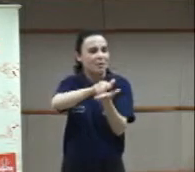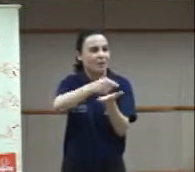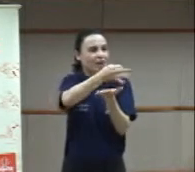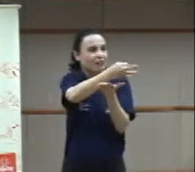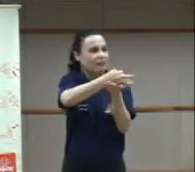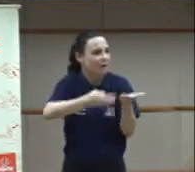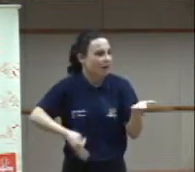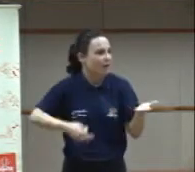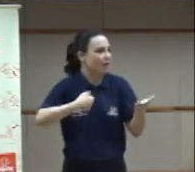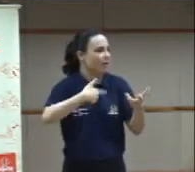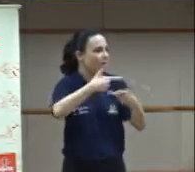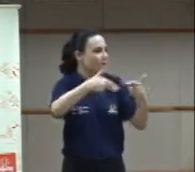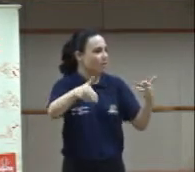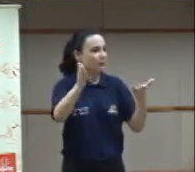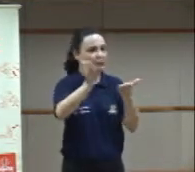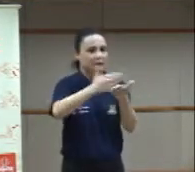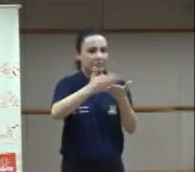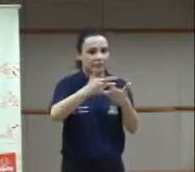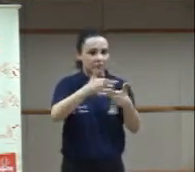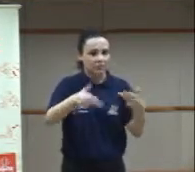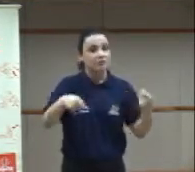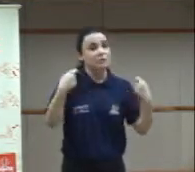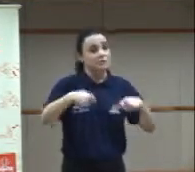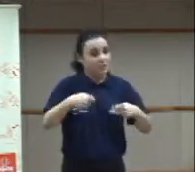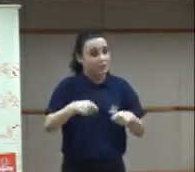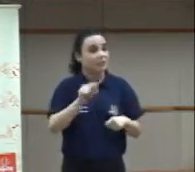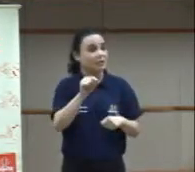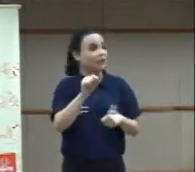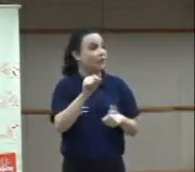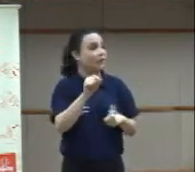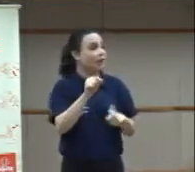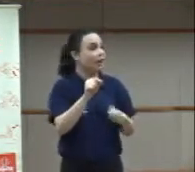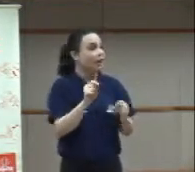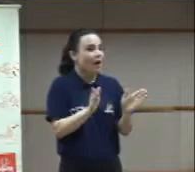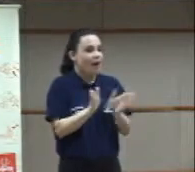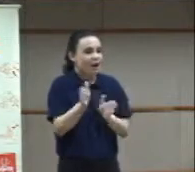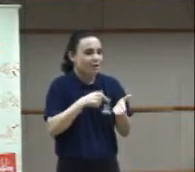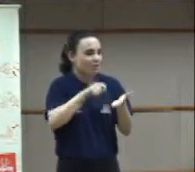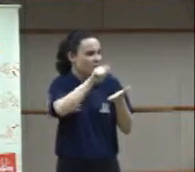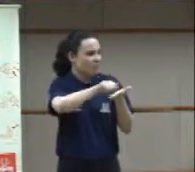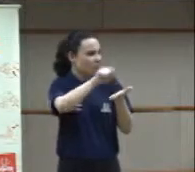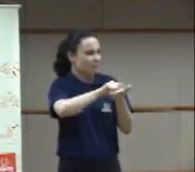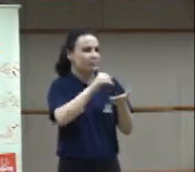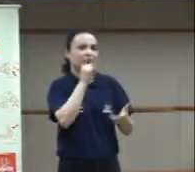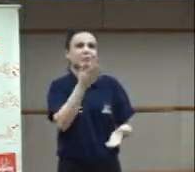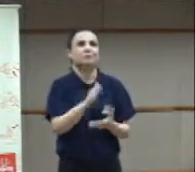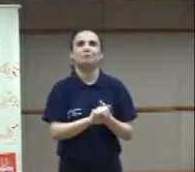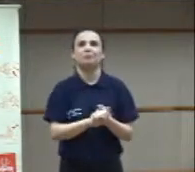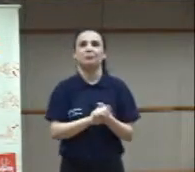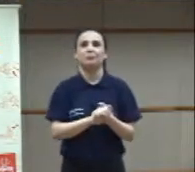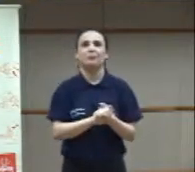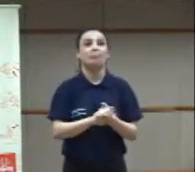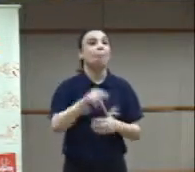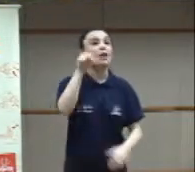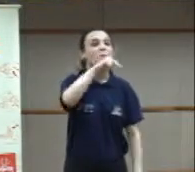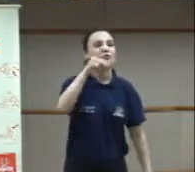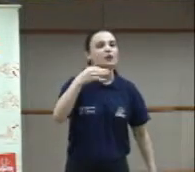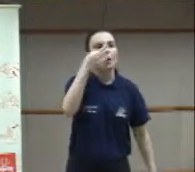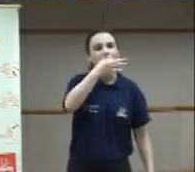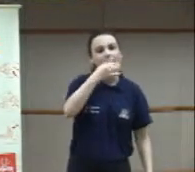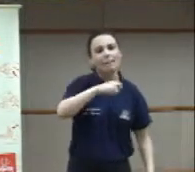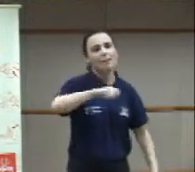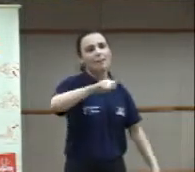aos professores que ele não pode, por exemplo, escrever no quadro e falar outra